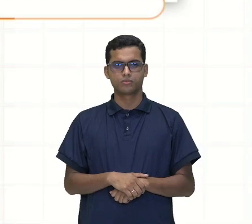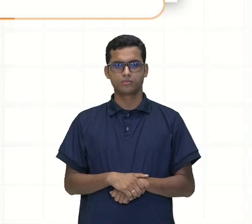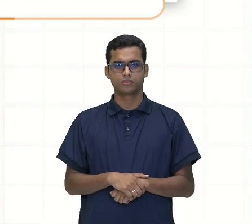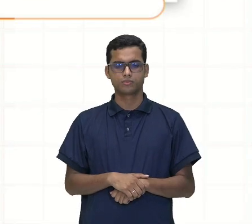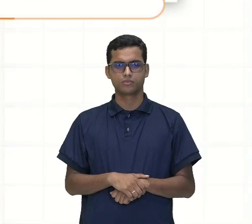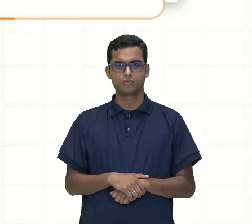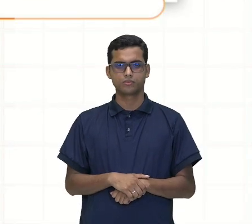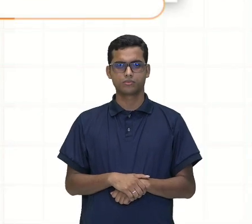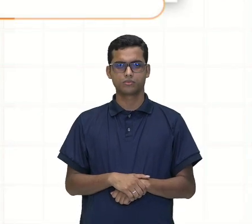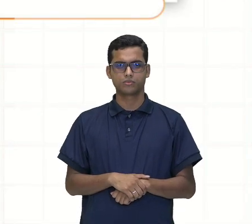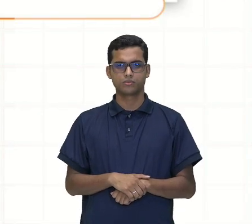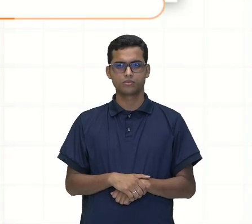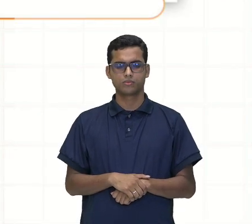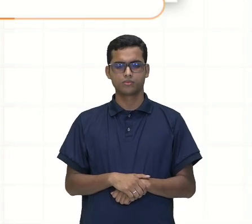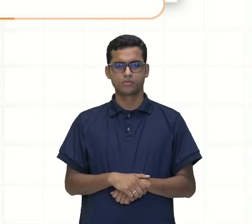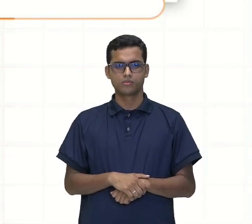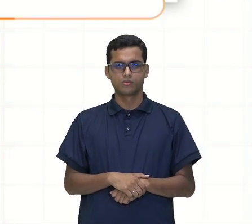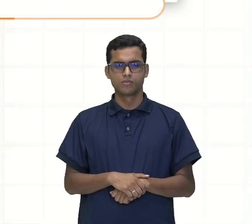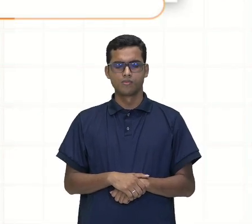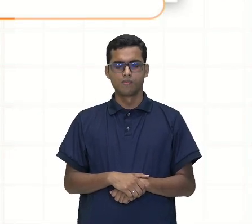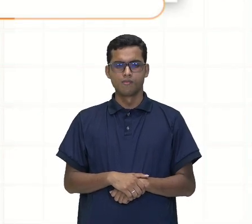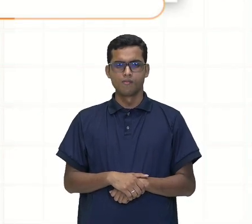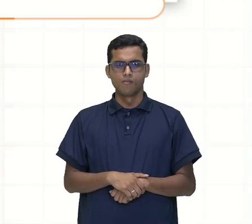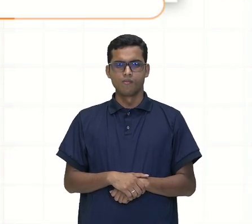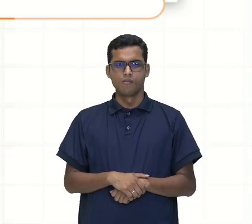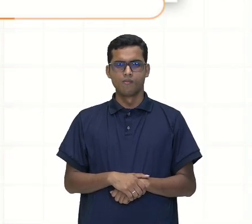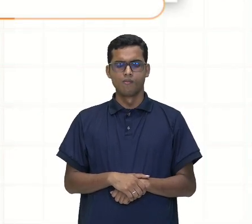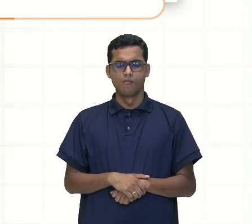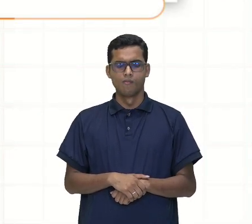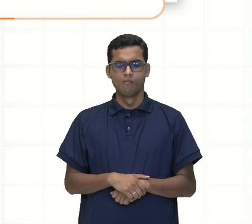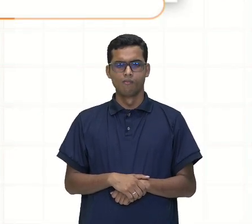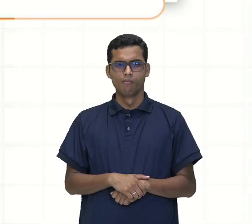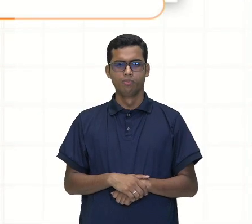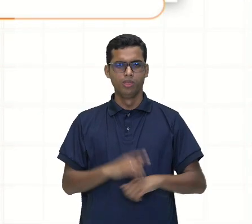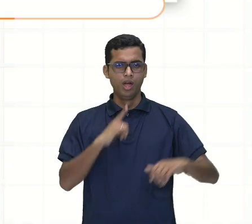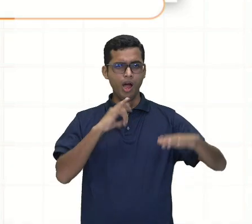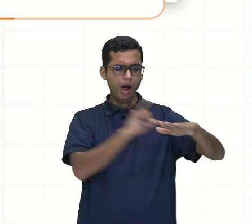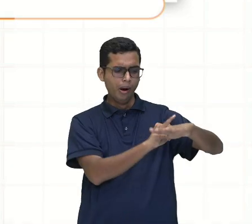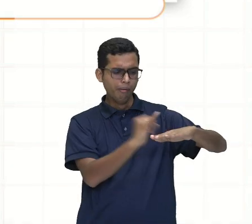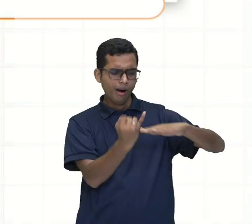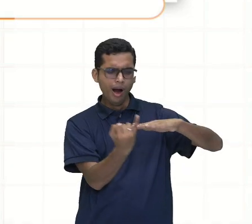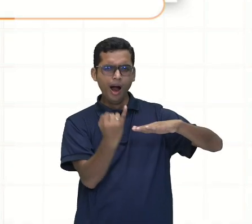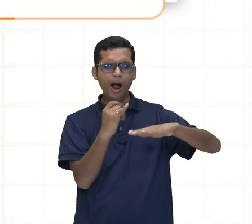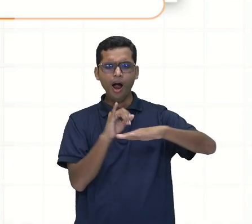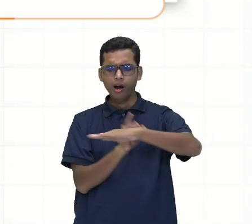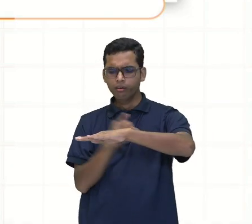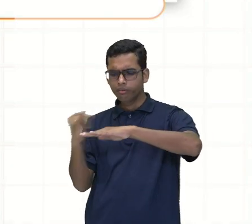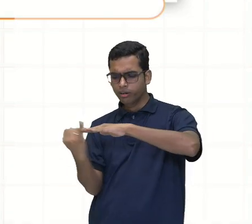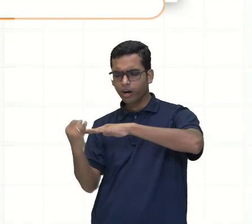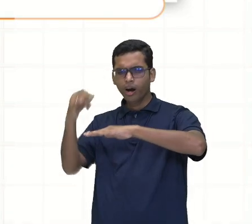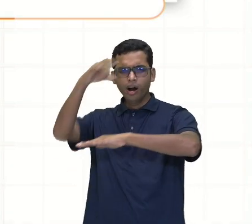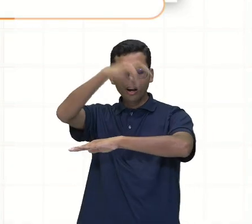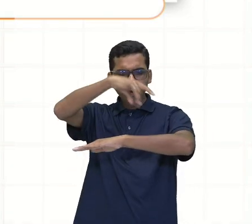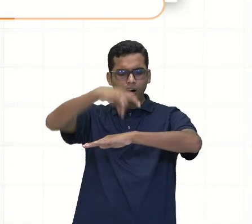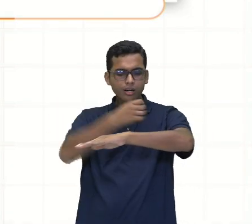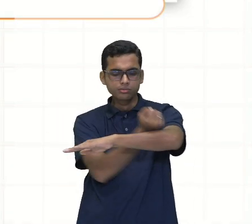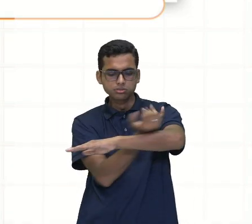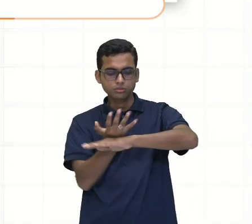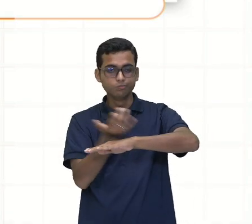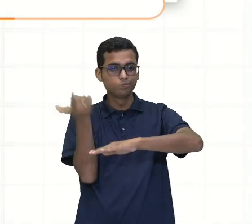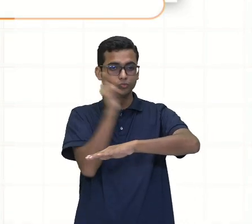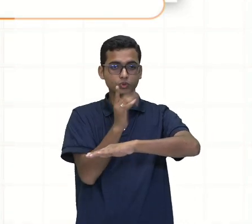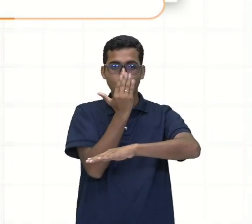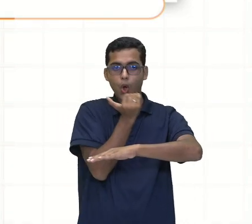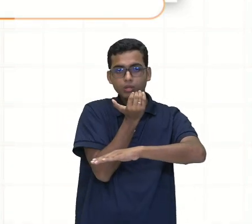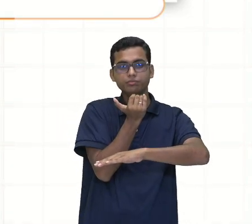de ilhas artificiais, e eles acabavam usando essas ilhas para poder produzir alimentos